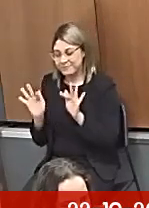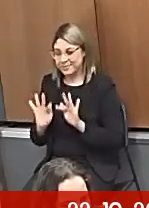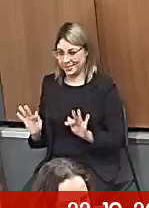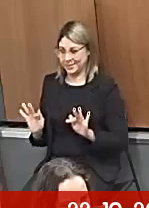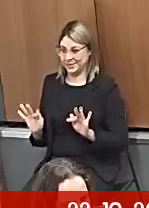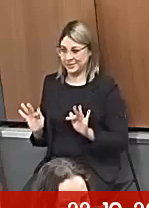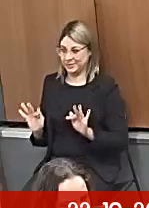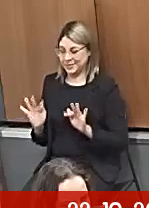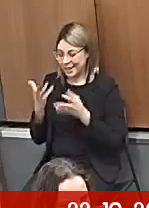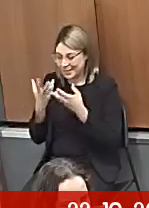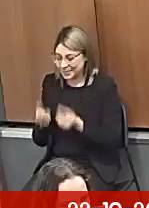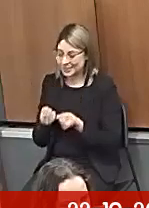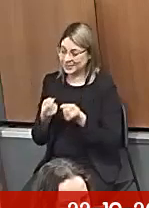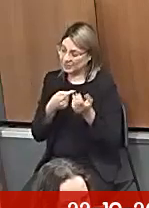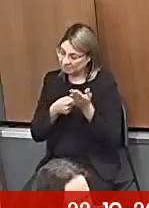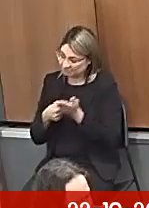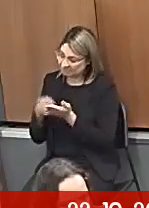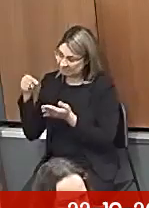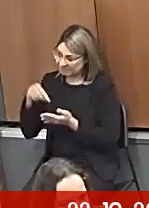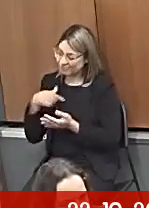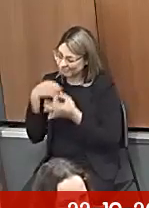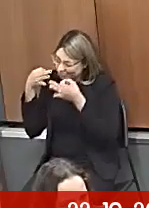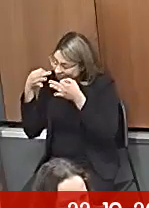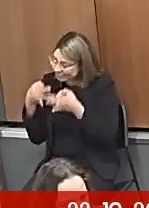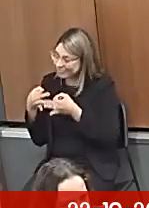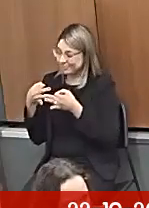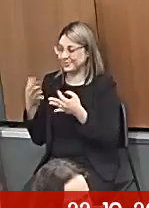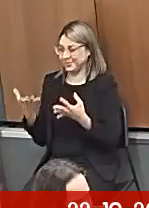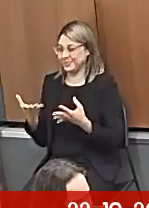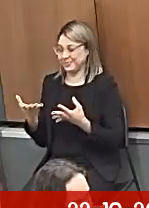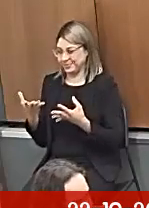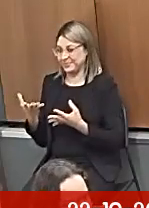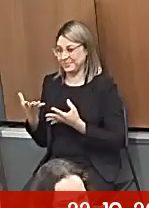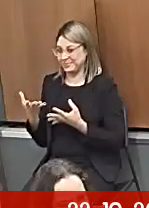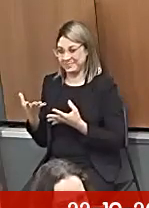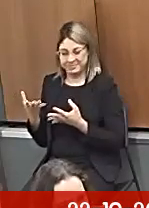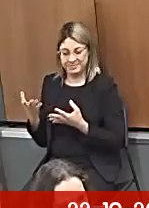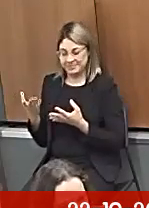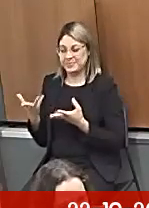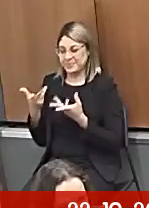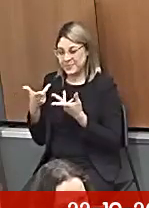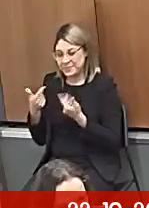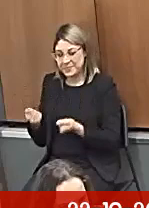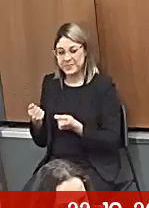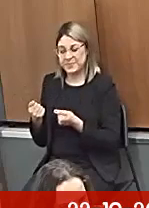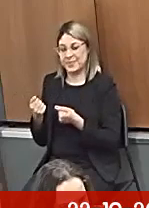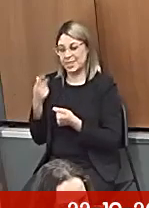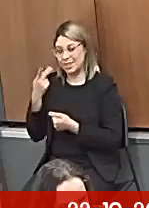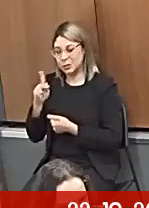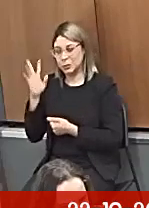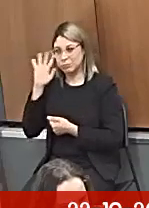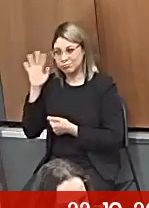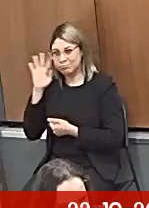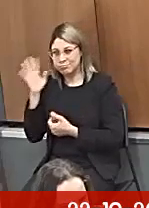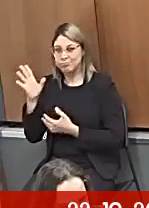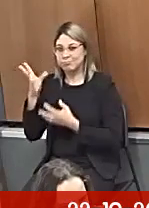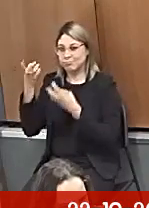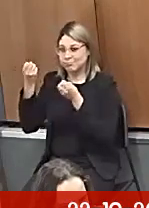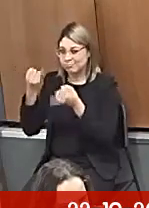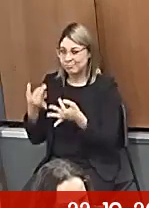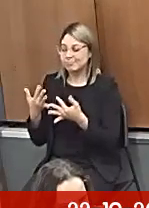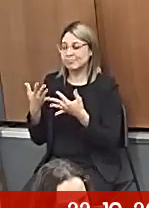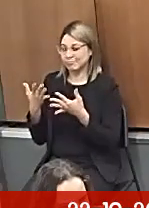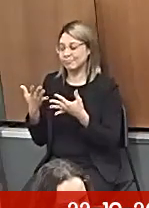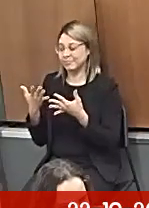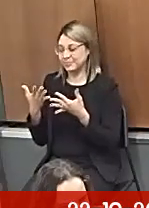ter aceitado o convite de estar aqui. Eu tinha certeza que seria um sucesso, que as suas reflexões iriam